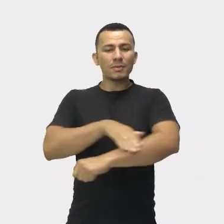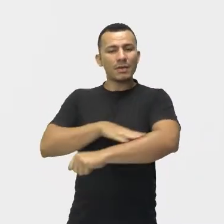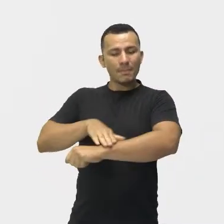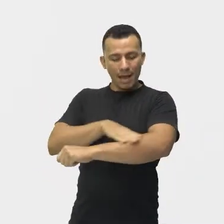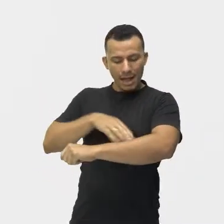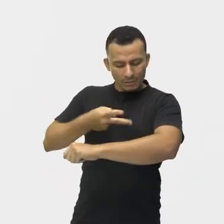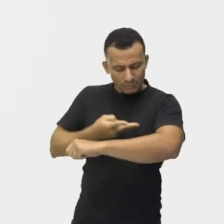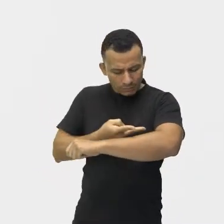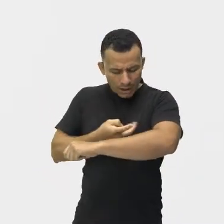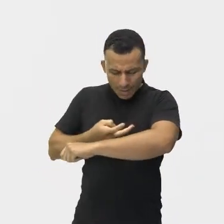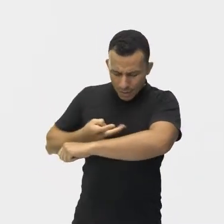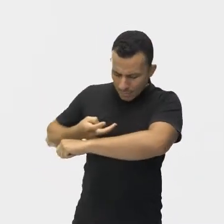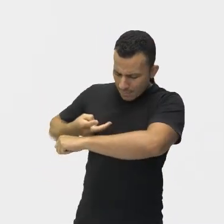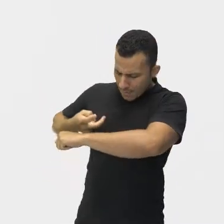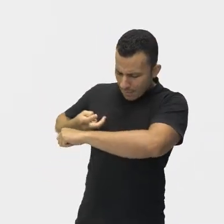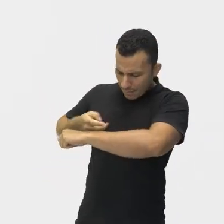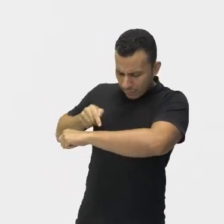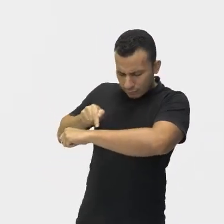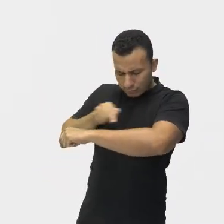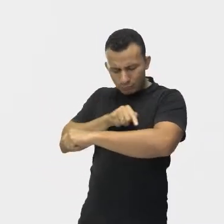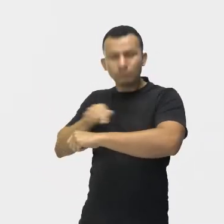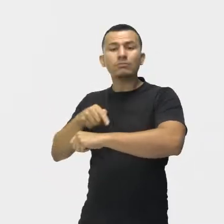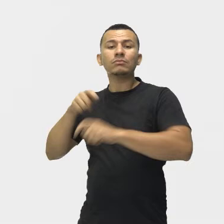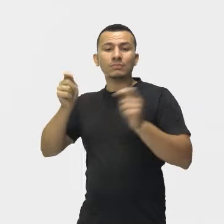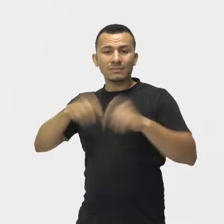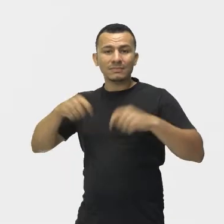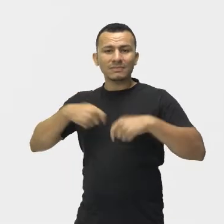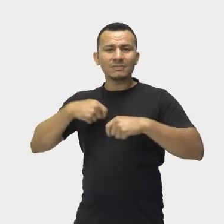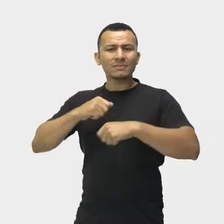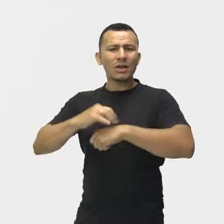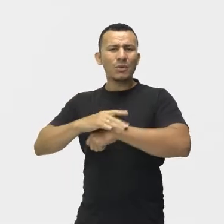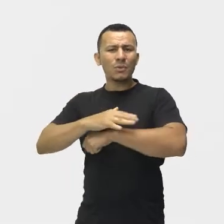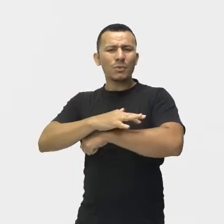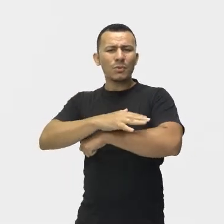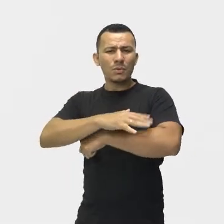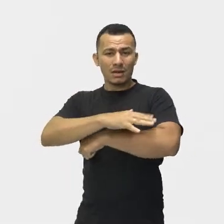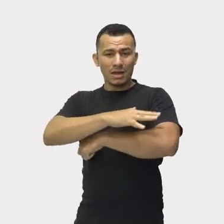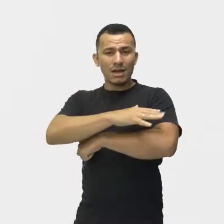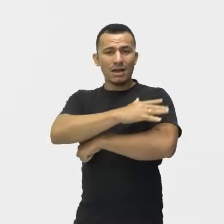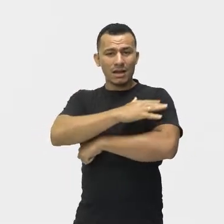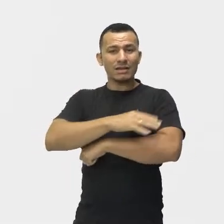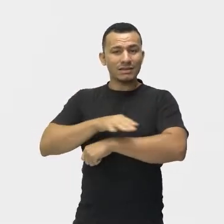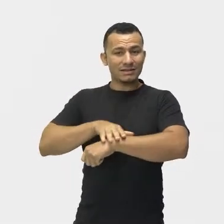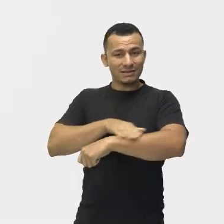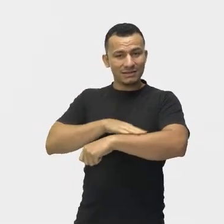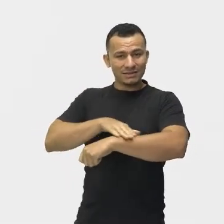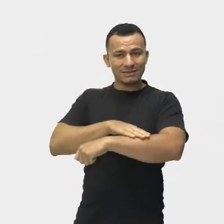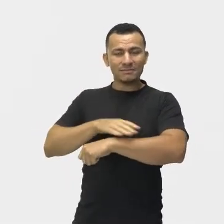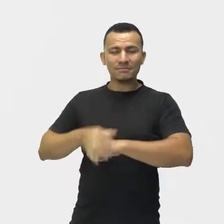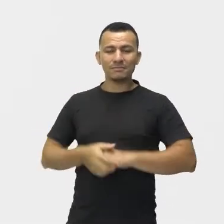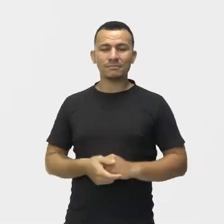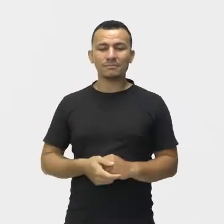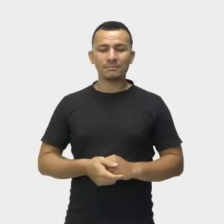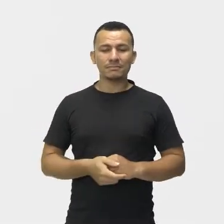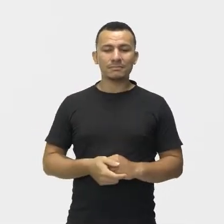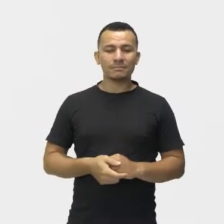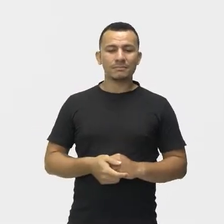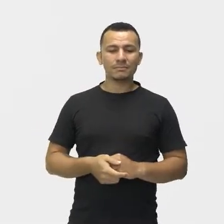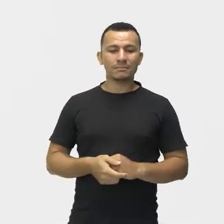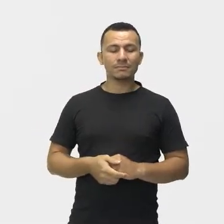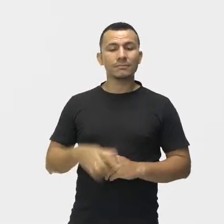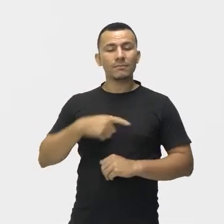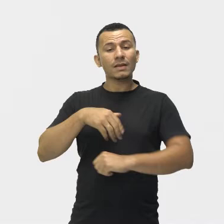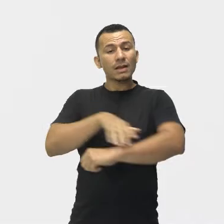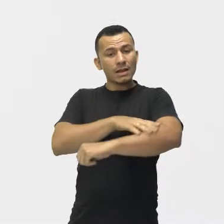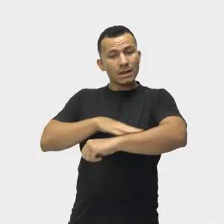poder observar os receptores que vão estar espalhados aí pela nossa pele, tá? Nós temos aí as